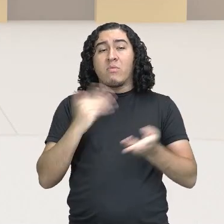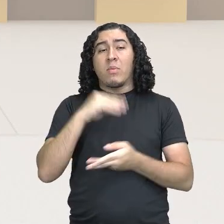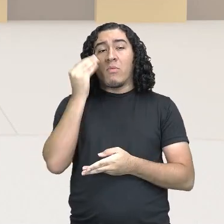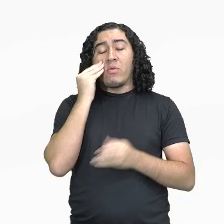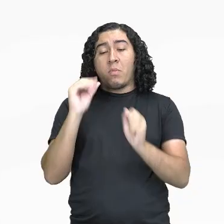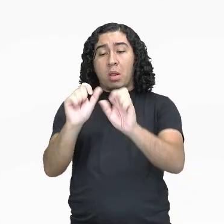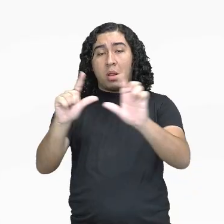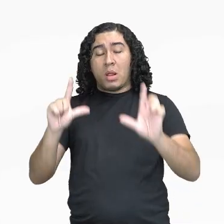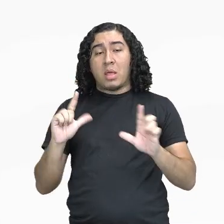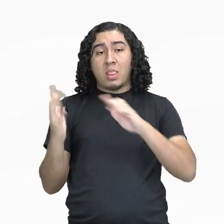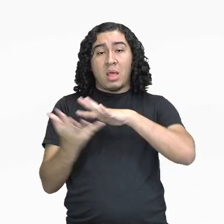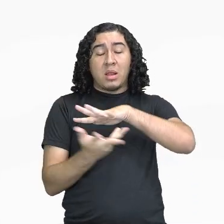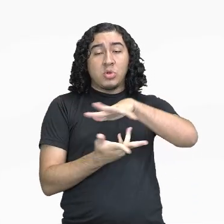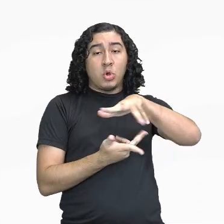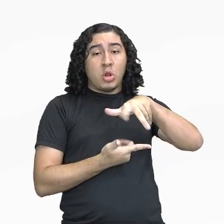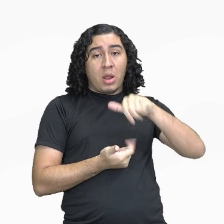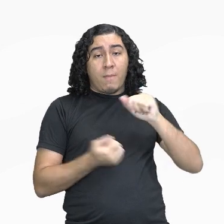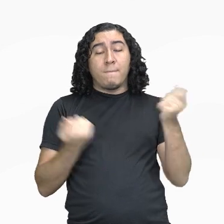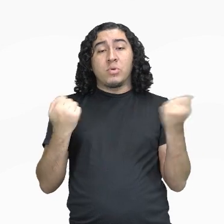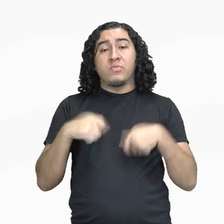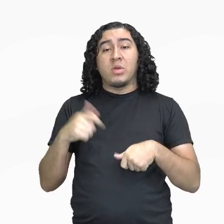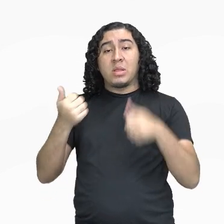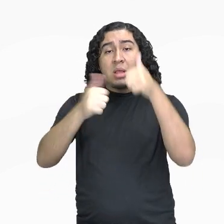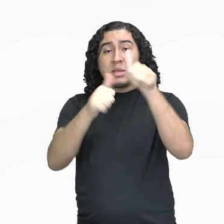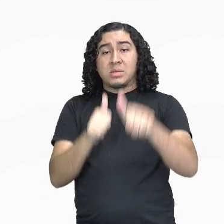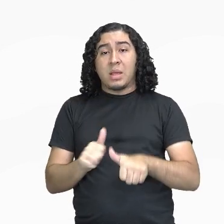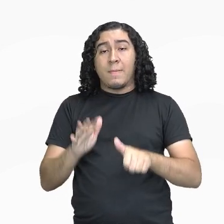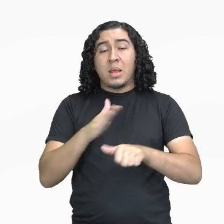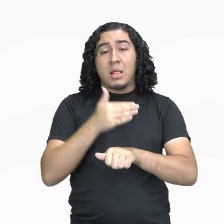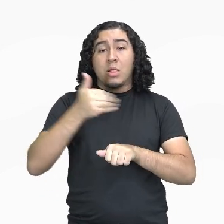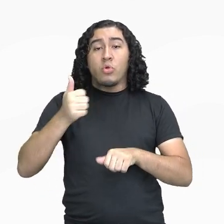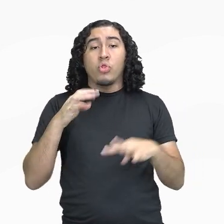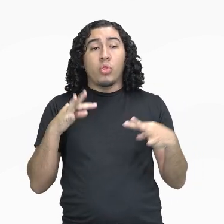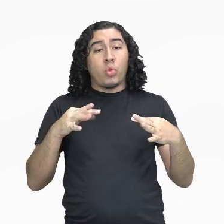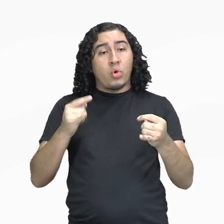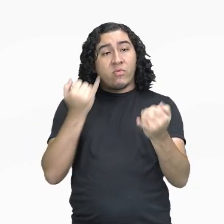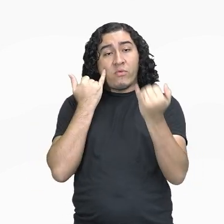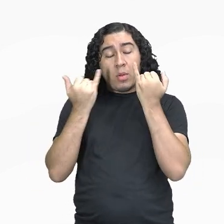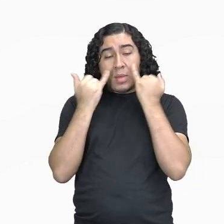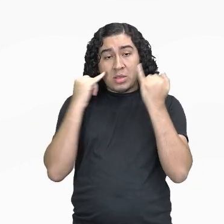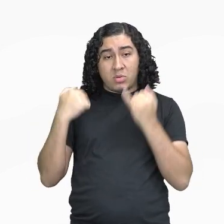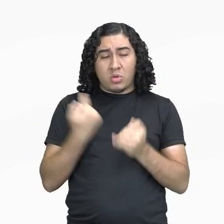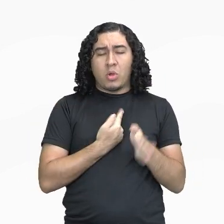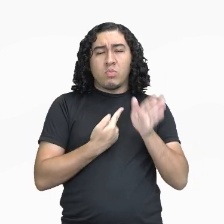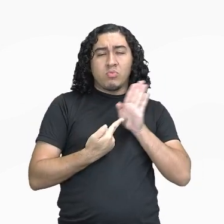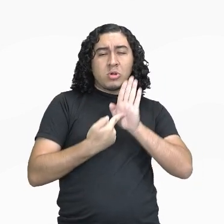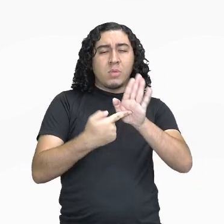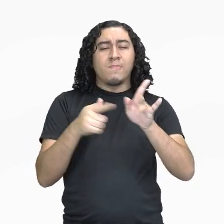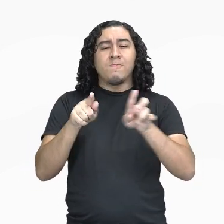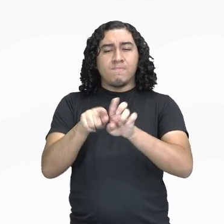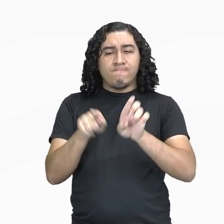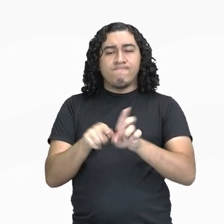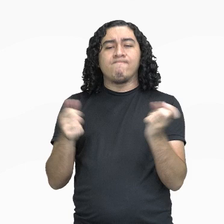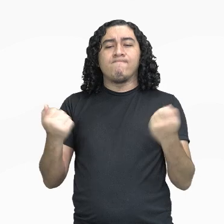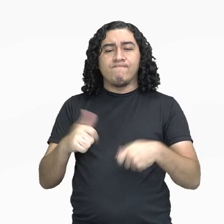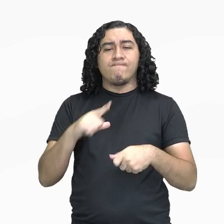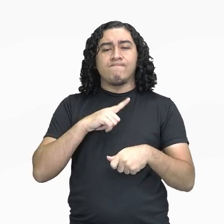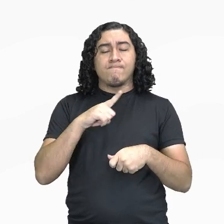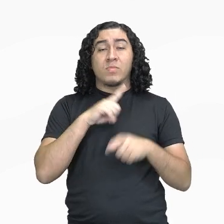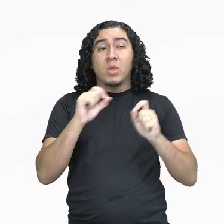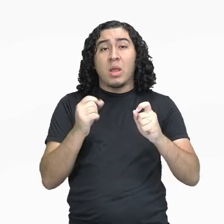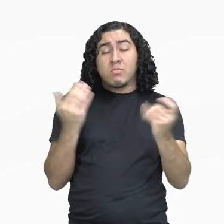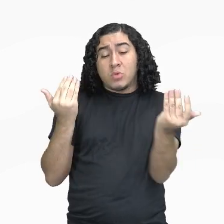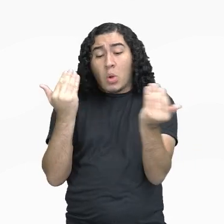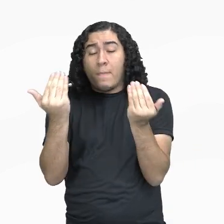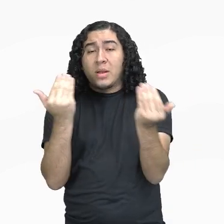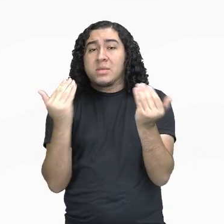cartela internacional para que você possa verificar melhor, então, todos aqueles dados que a gente trouxe anteriormente, para que a gente possa fazer essa